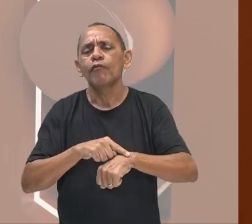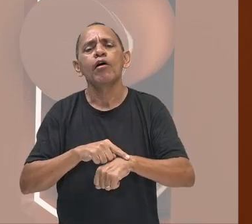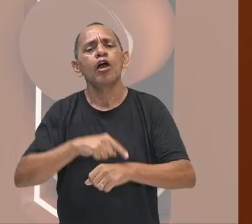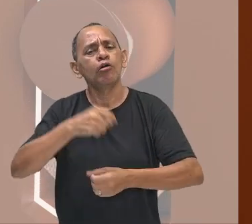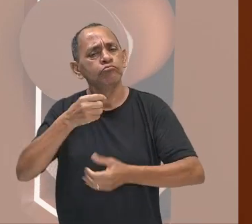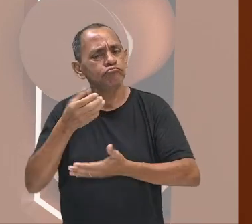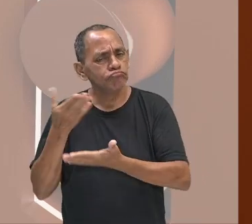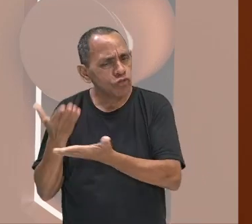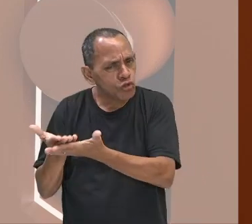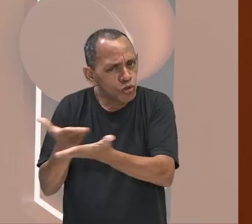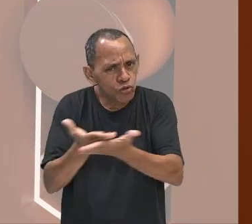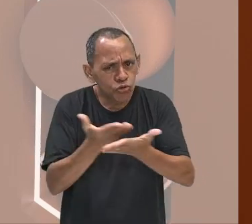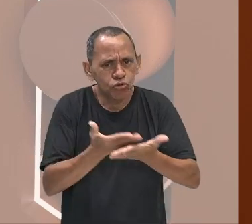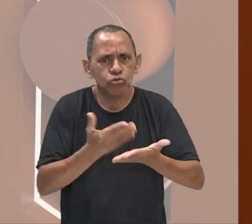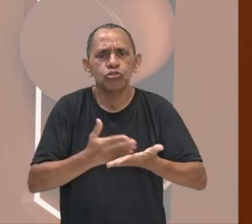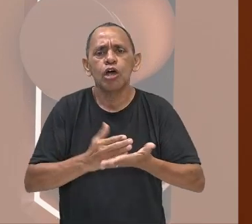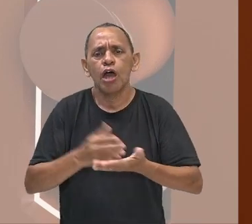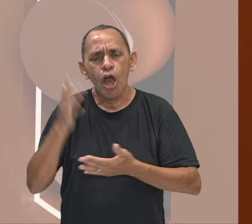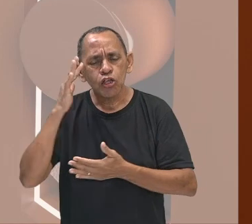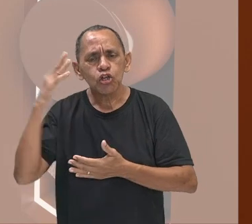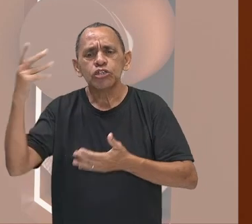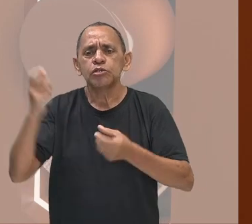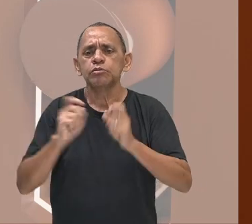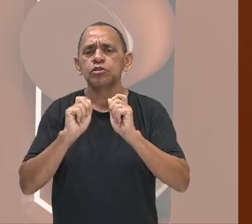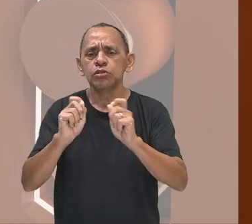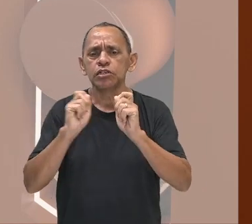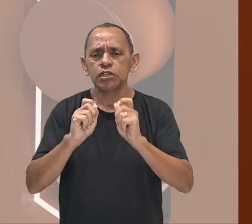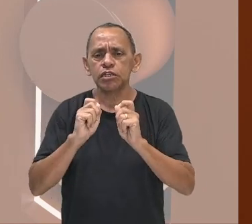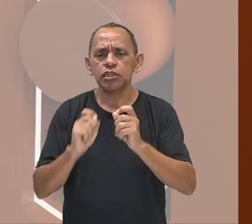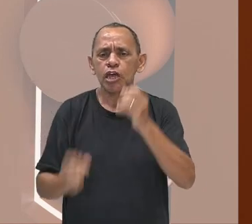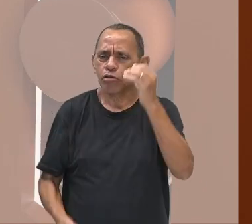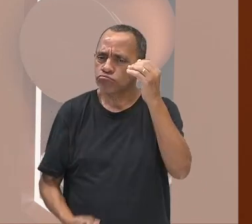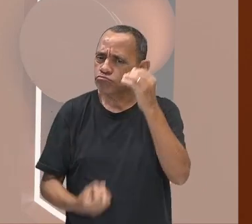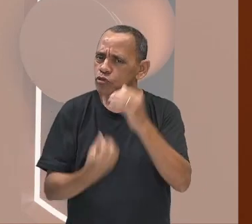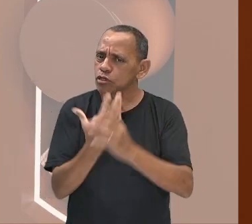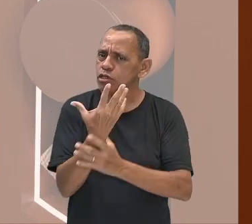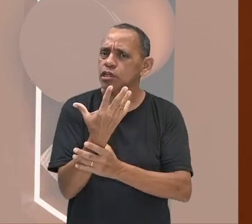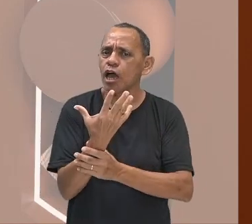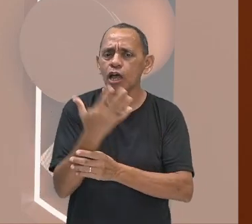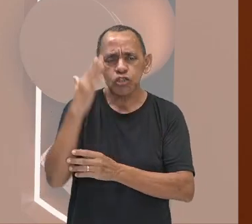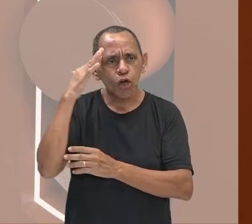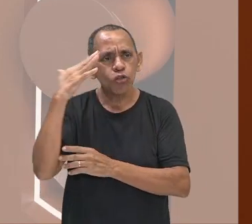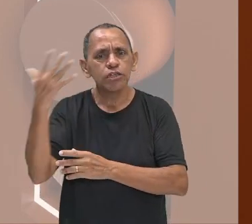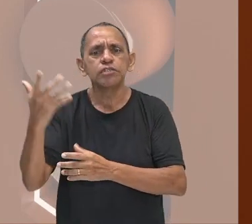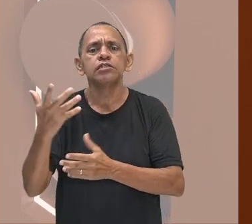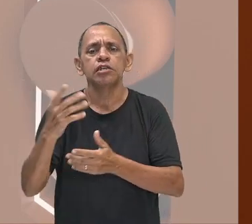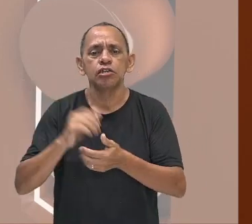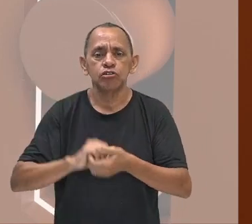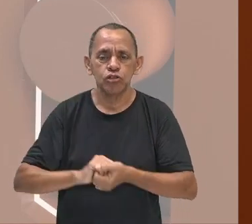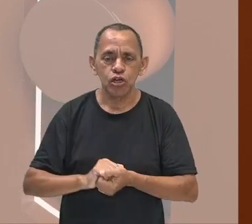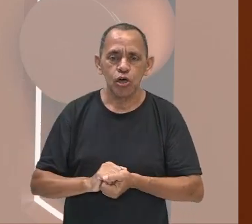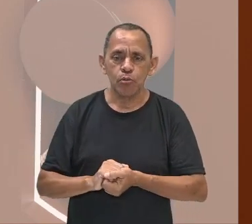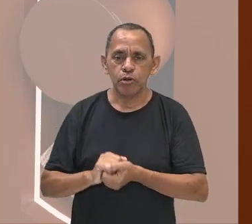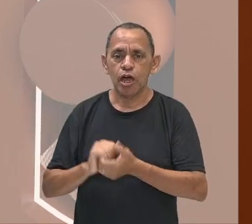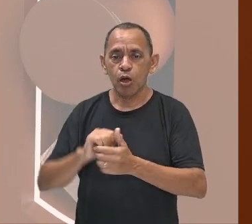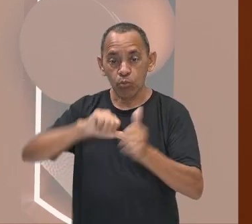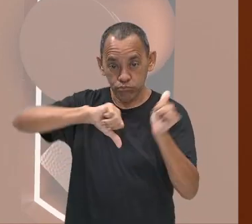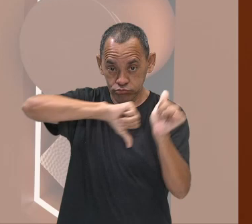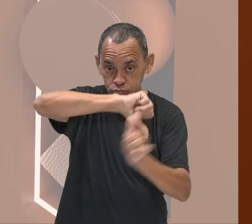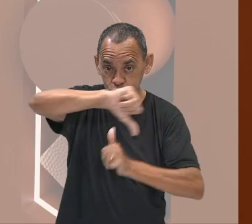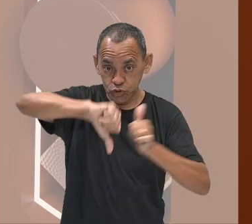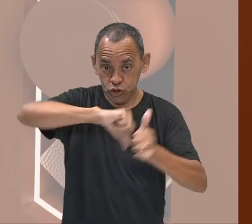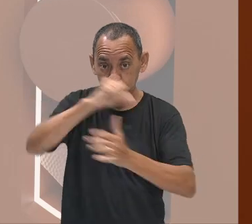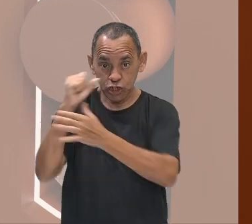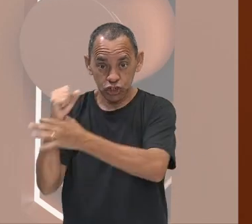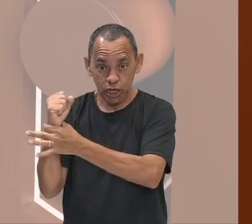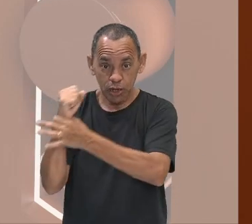que uma série de acontecimentos surgiram nesse momento para tirar esse absolutismo e transformar a Inglaterra no que a